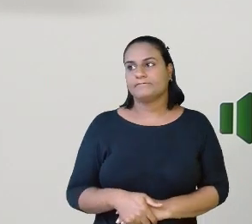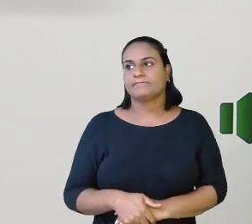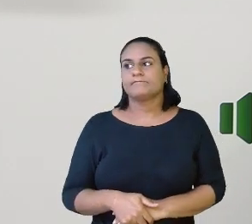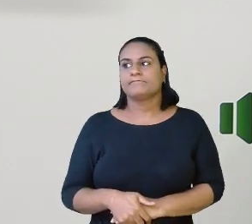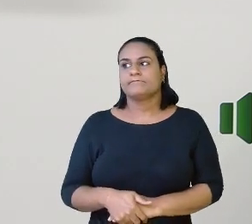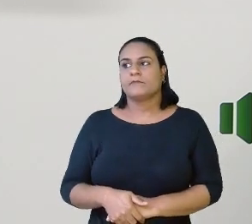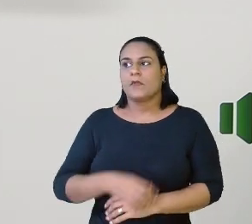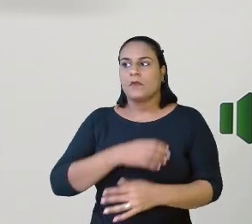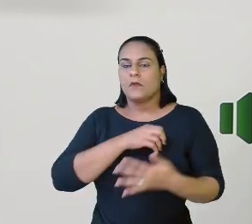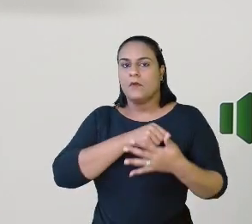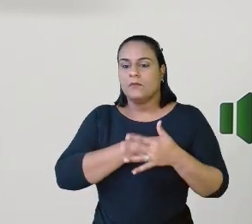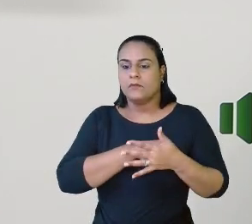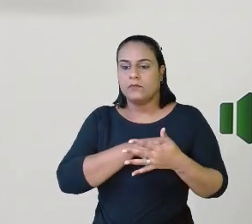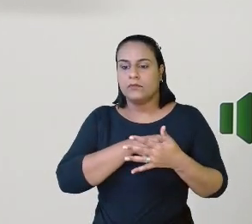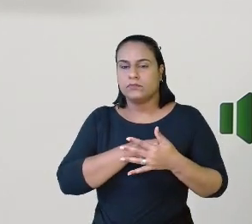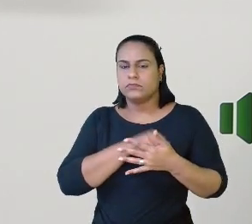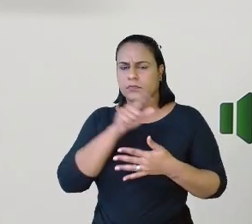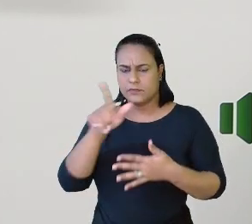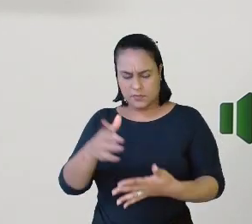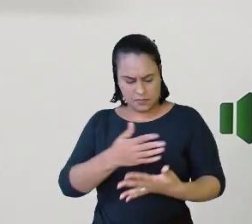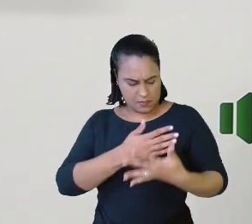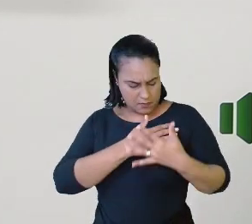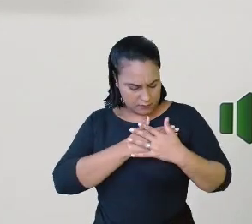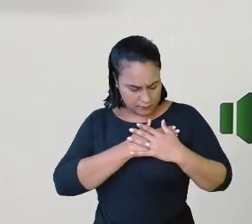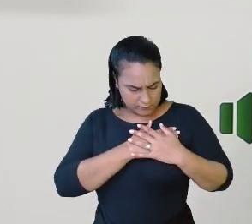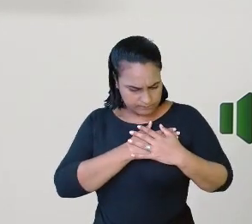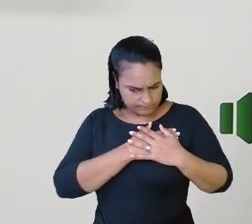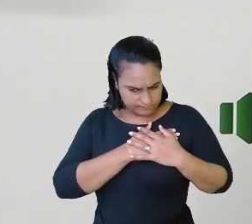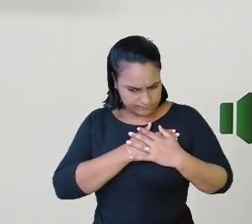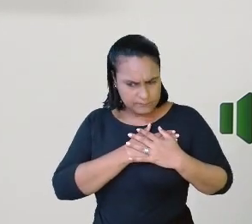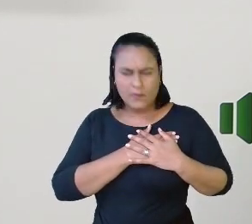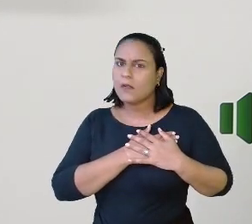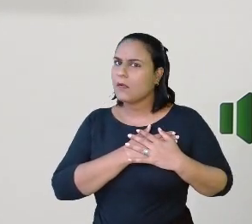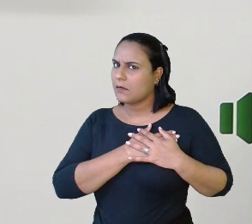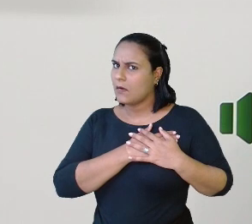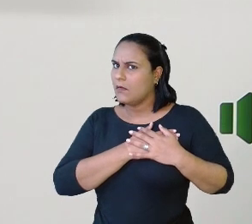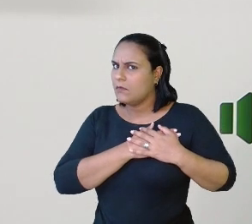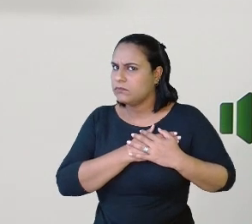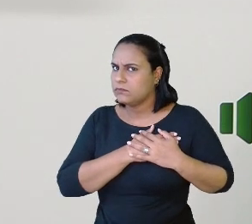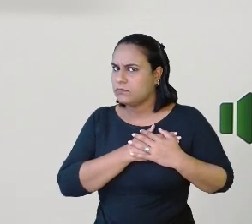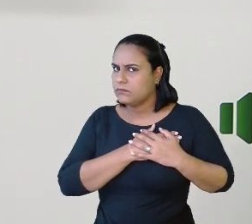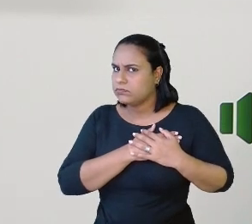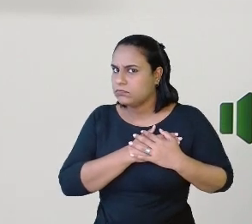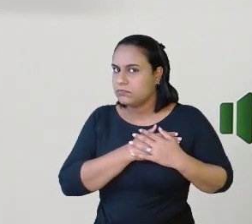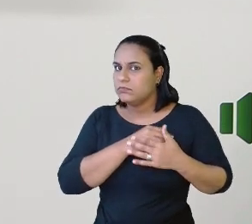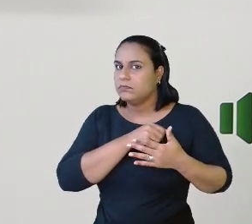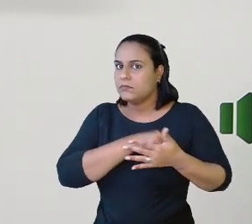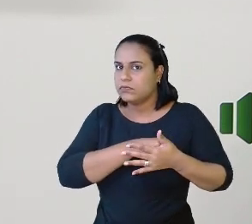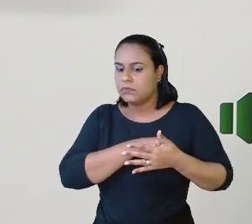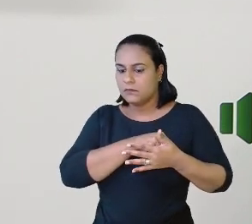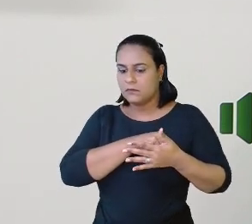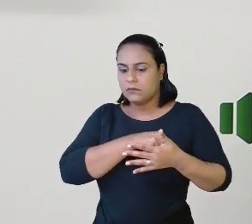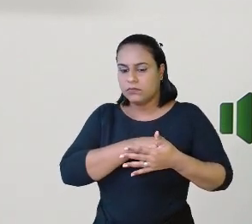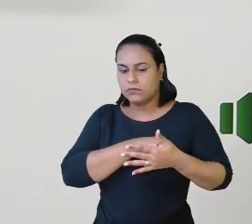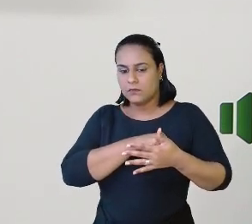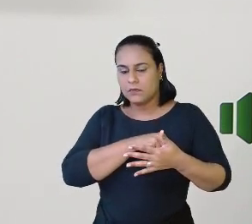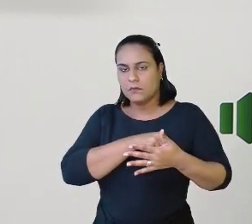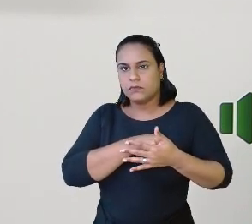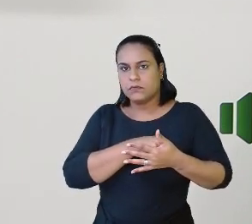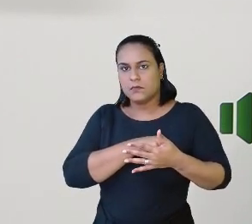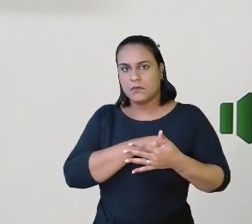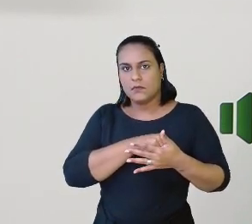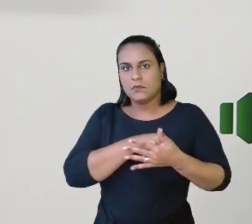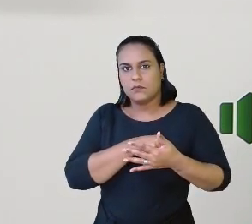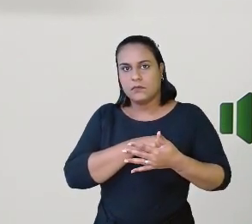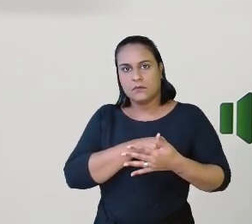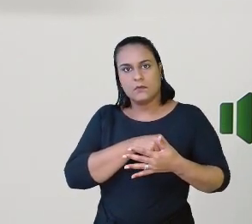parar, coloca a mão no coração, você coloca a mão no seu coração e você vai sentir que essa batida, ela tá,